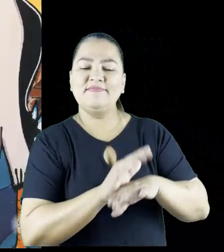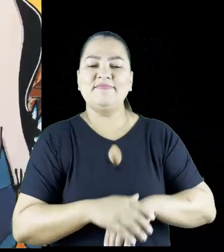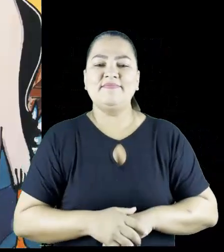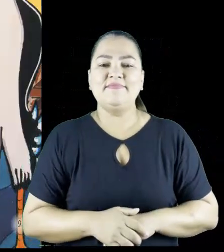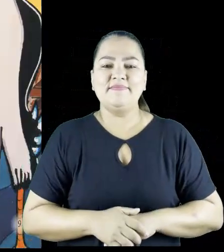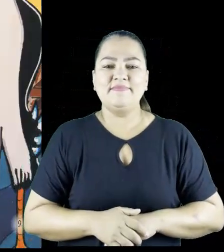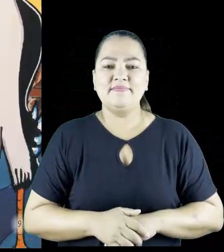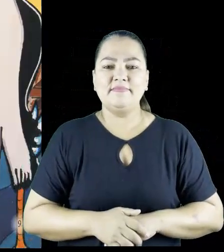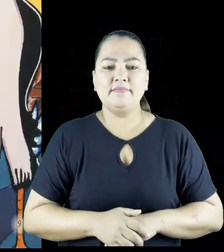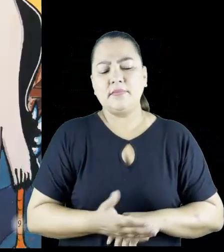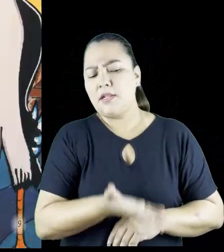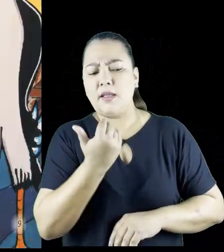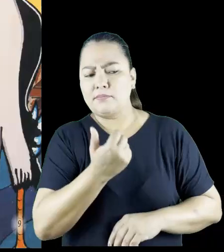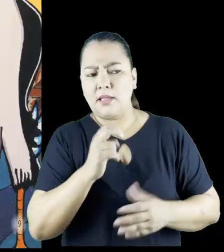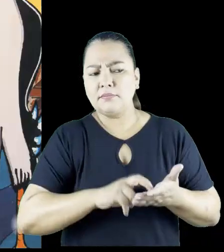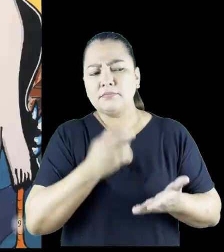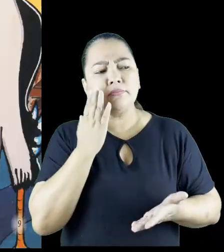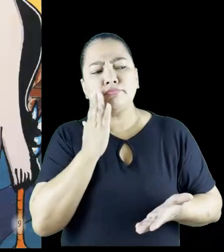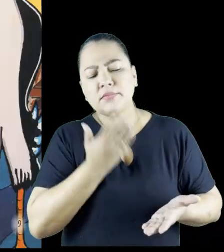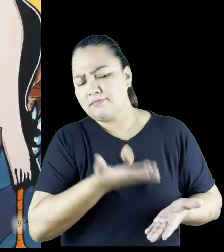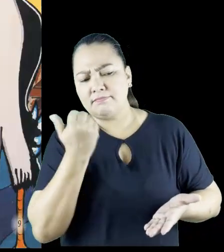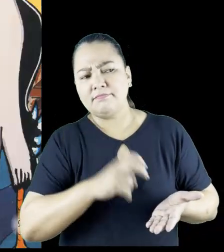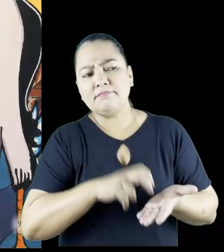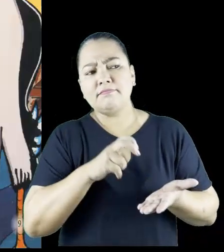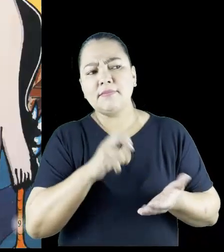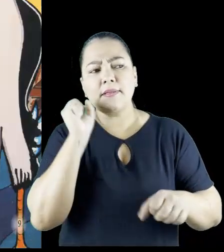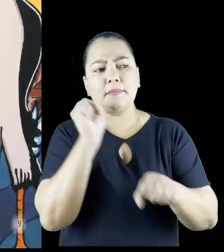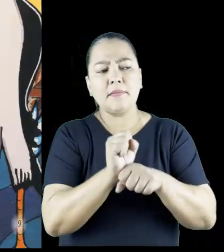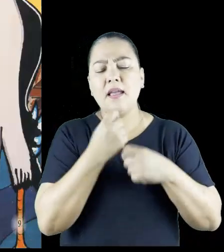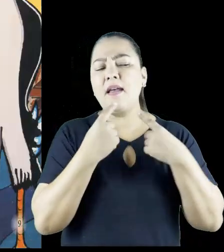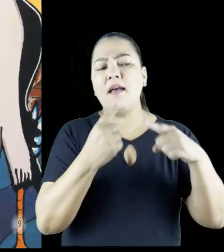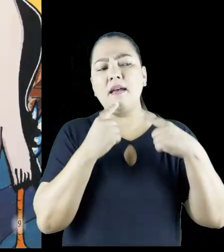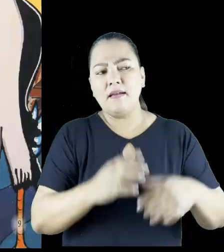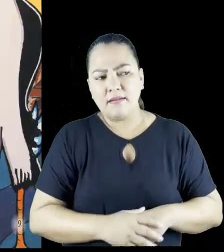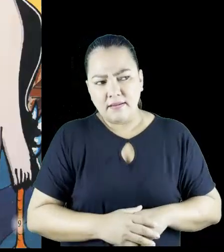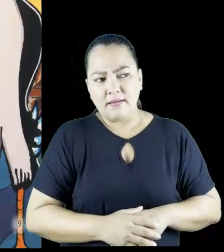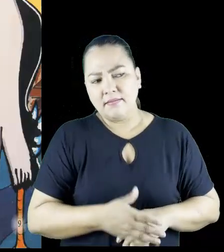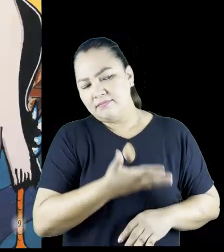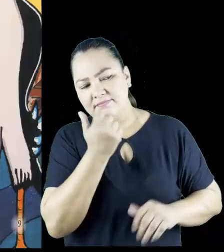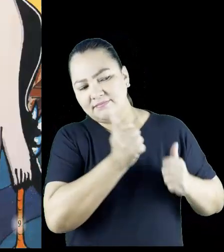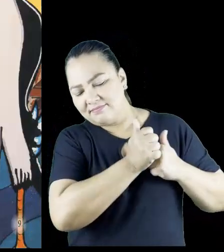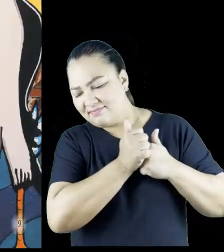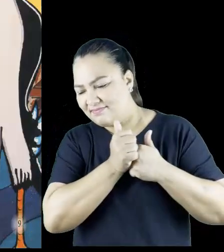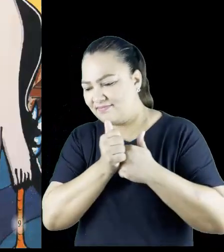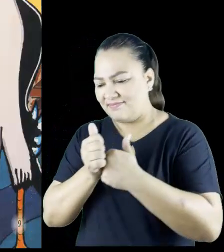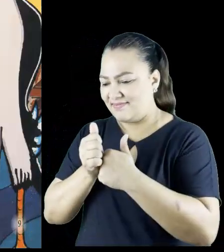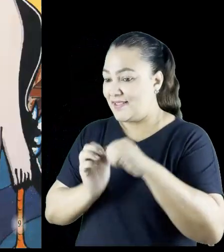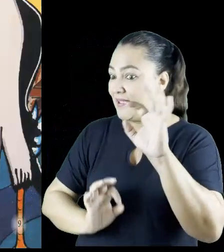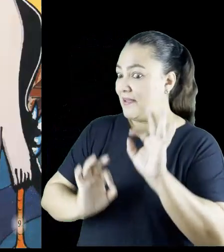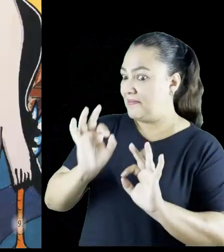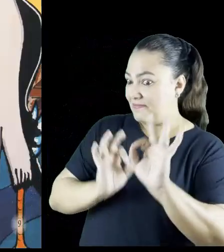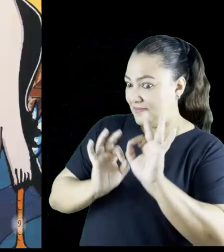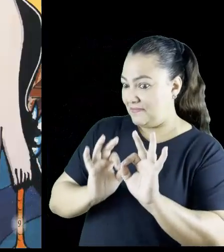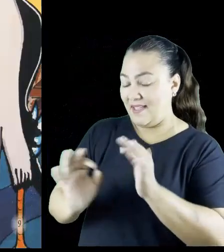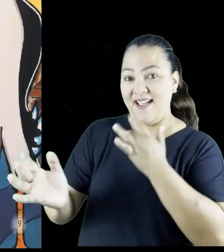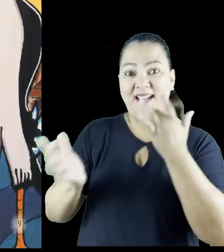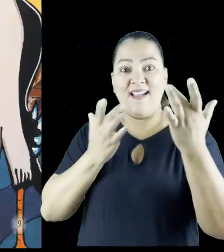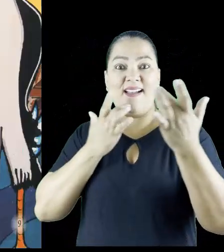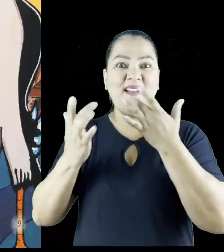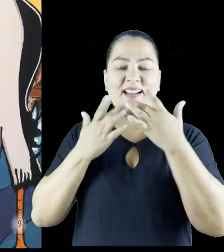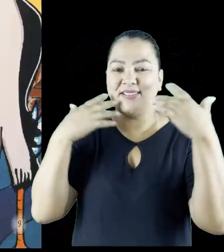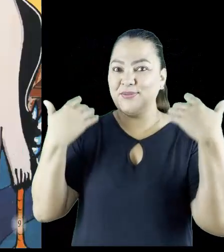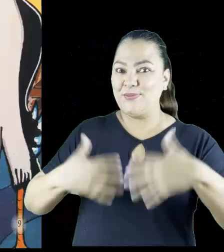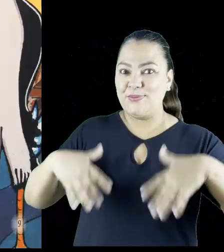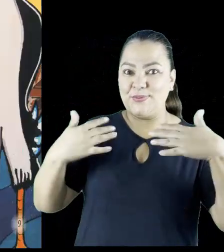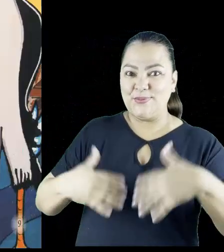vou ajudá-los nesta tarefa. Levantem o bumbum da cama, parem de reclamar, sigam-me e se preparem para